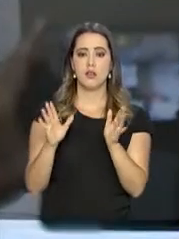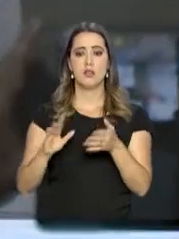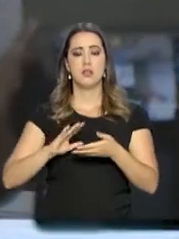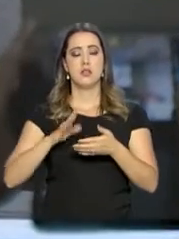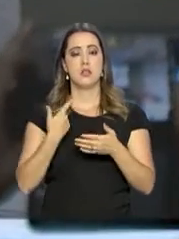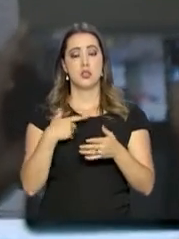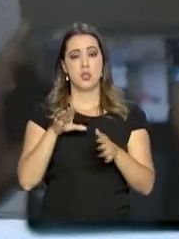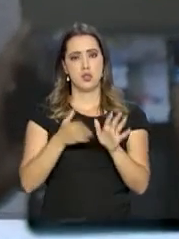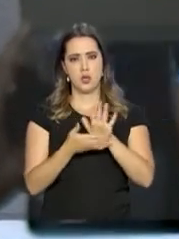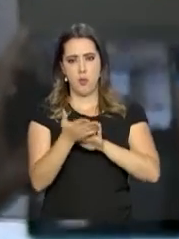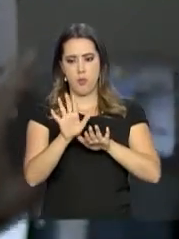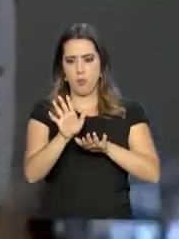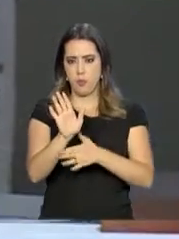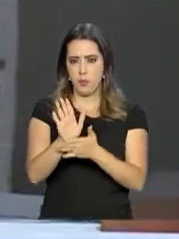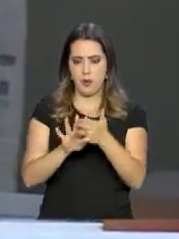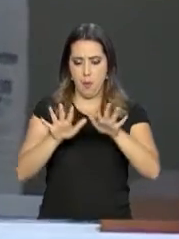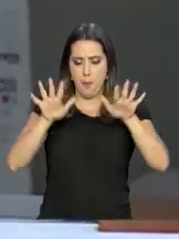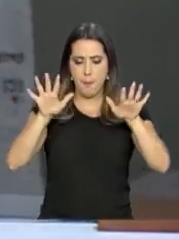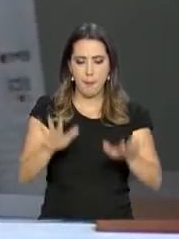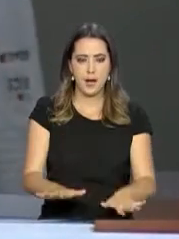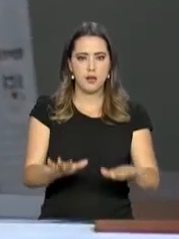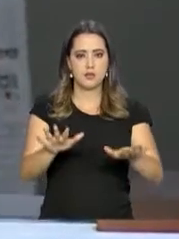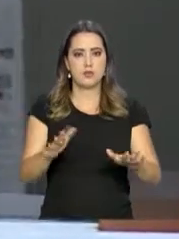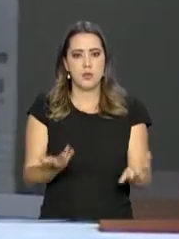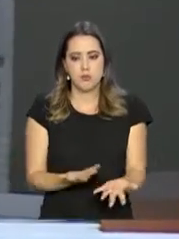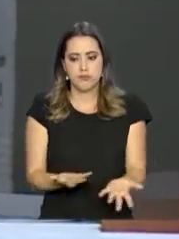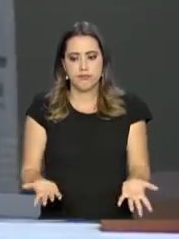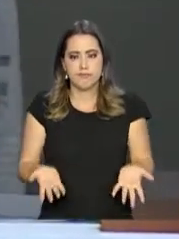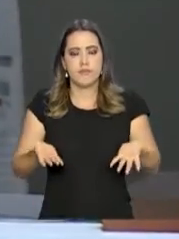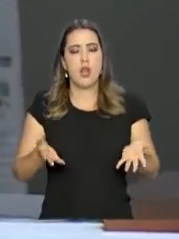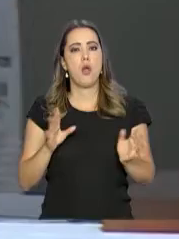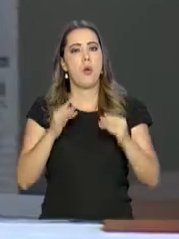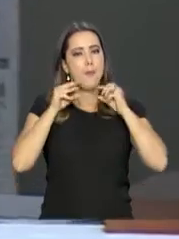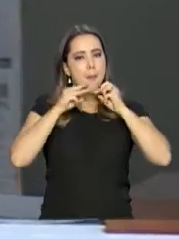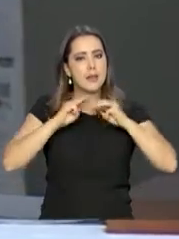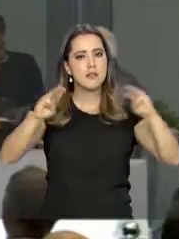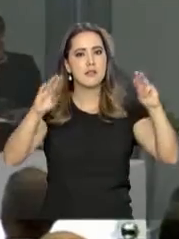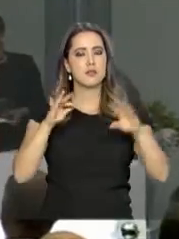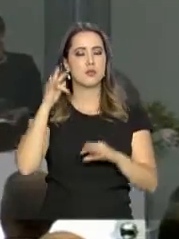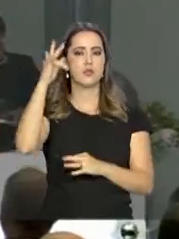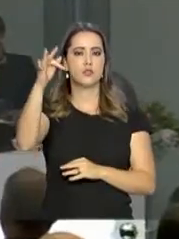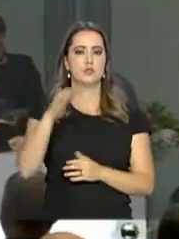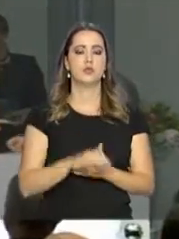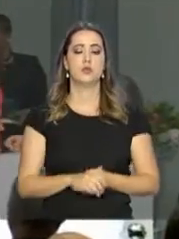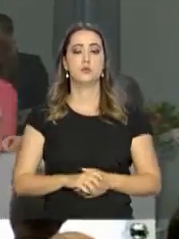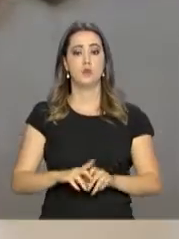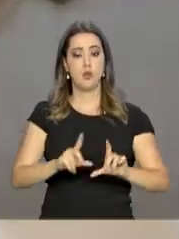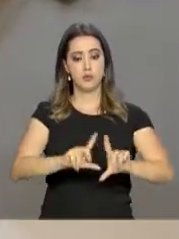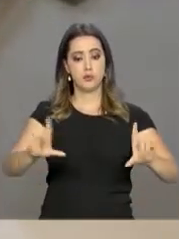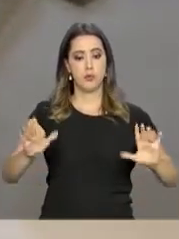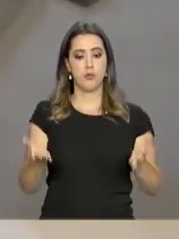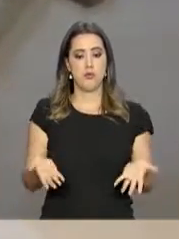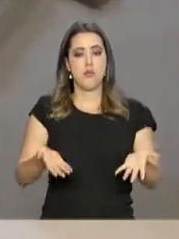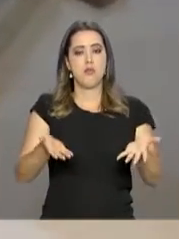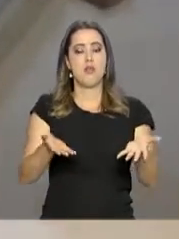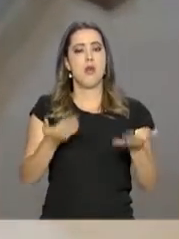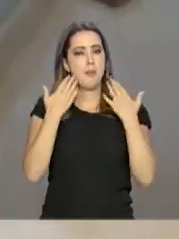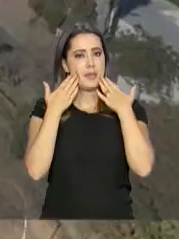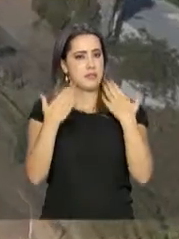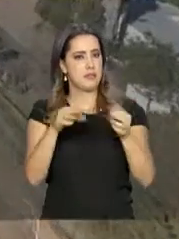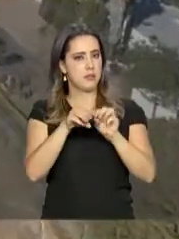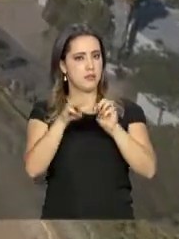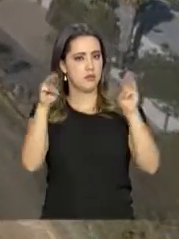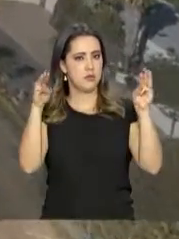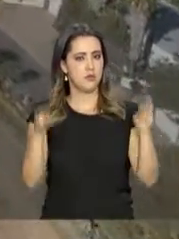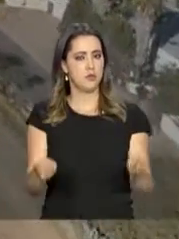em blocos de concreto, como forma de deixar uma mensagem ao futuro. Os blocos ficarão expostos no Museu de Maropeng,